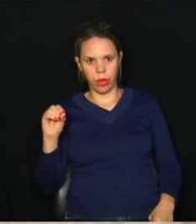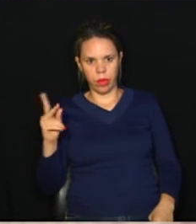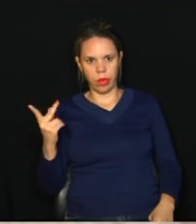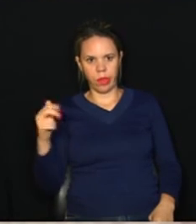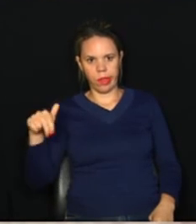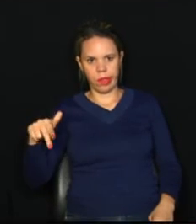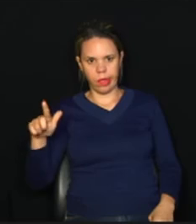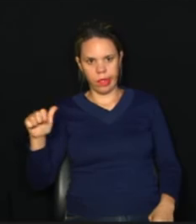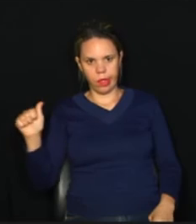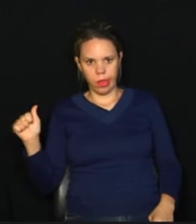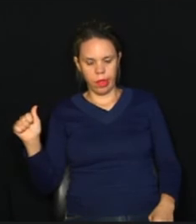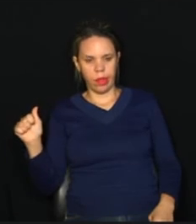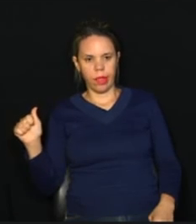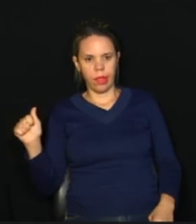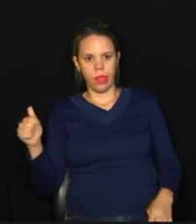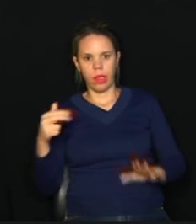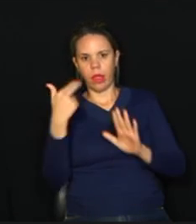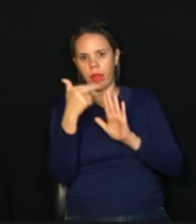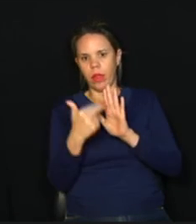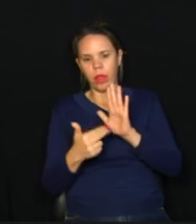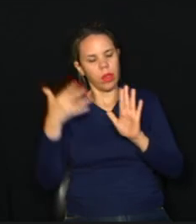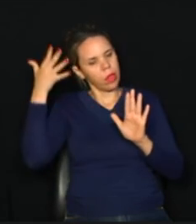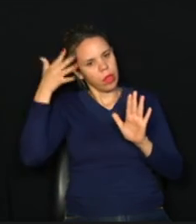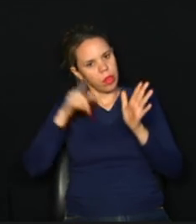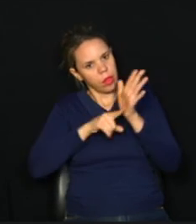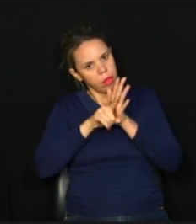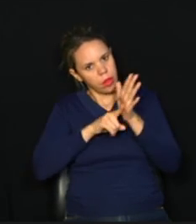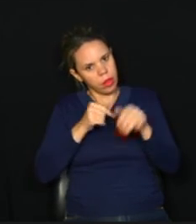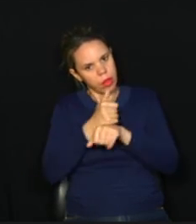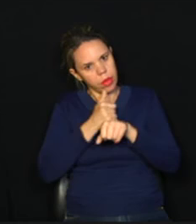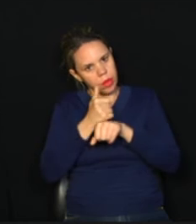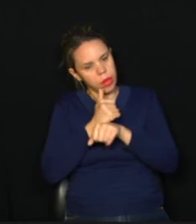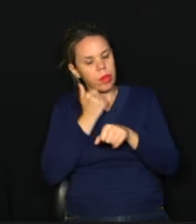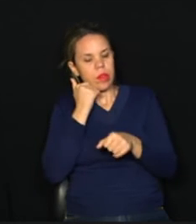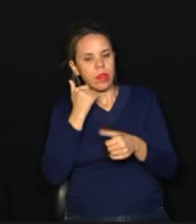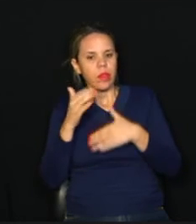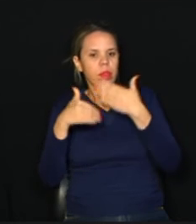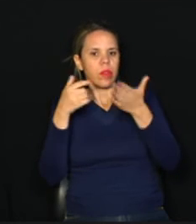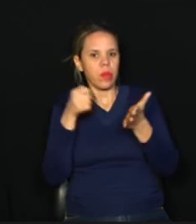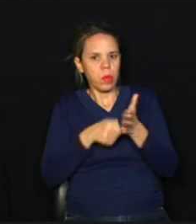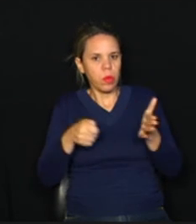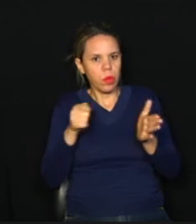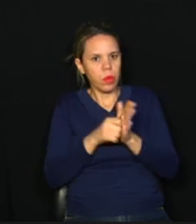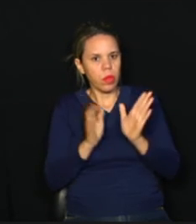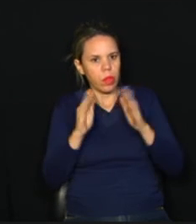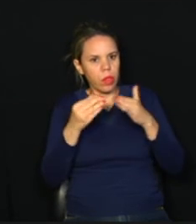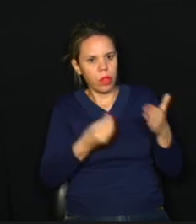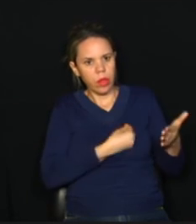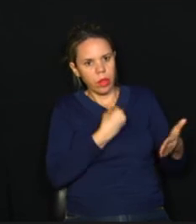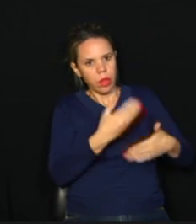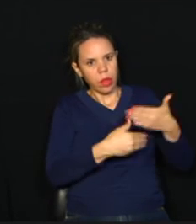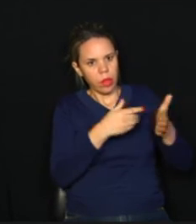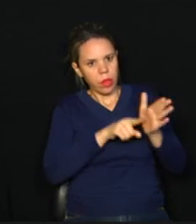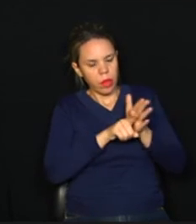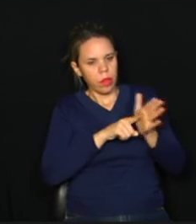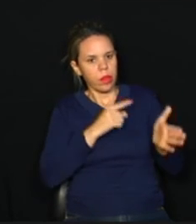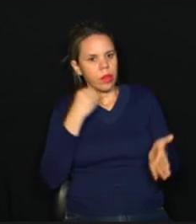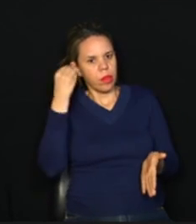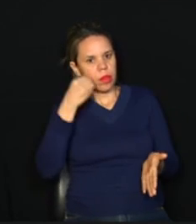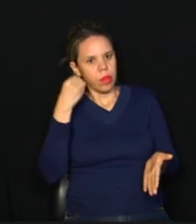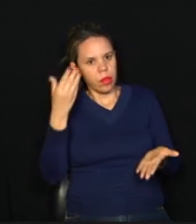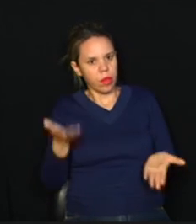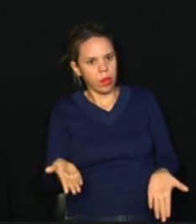Helena Dutra Lutjens. São pesquisadores, pessoas que dedicam, né, a sua vida à pesquisa, ao